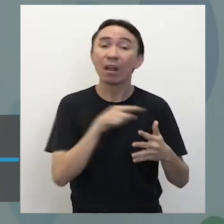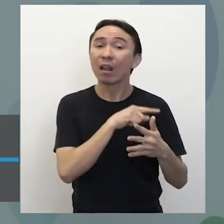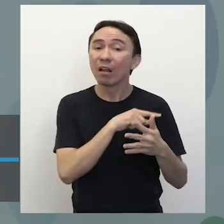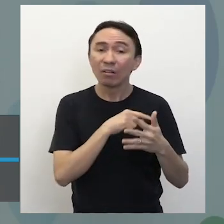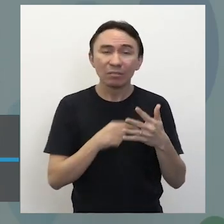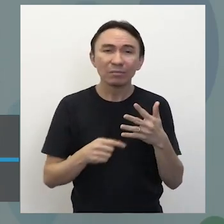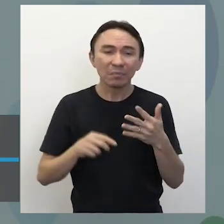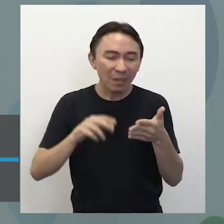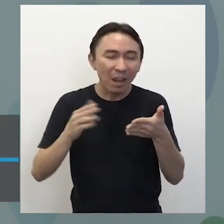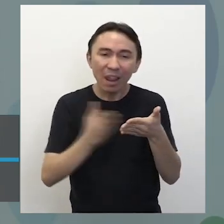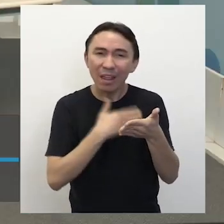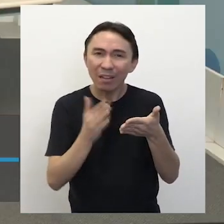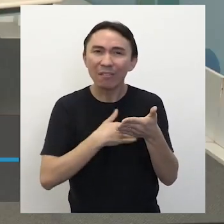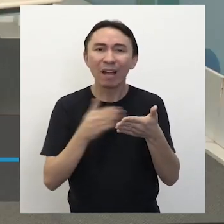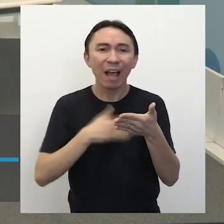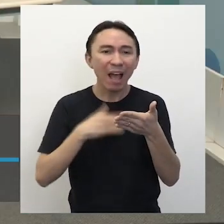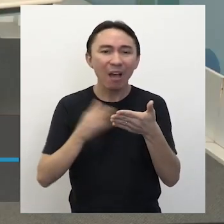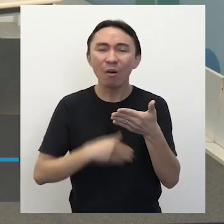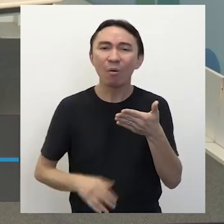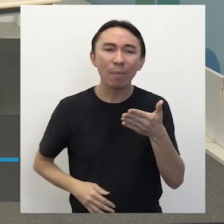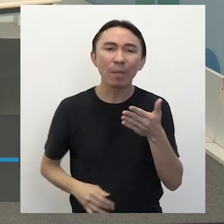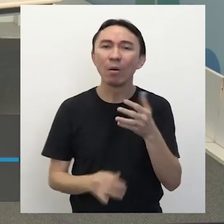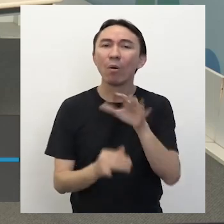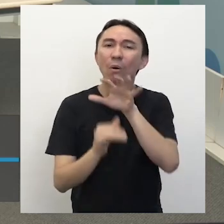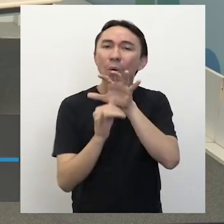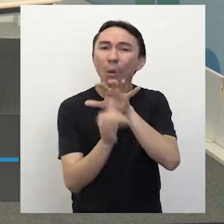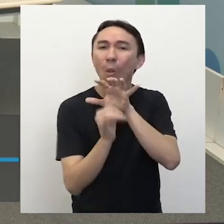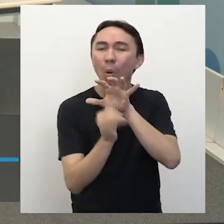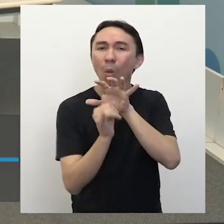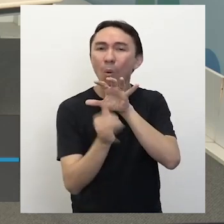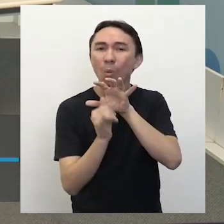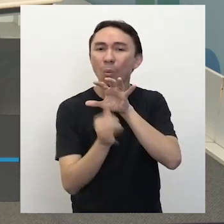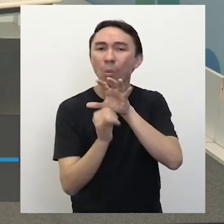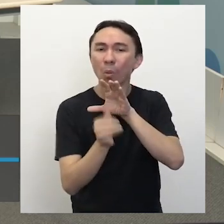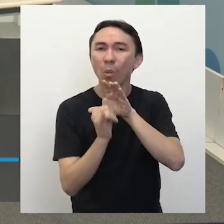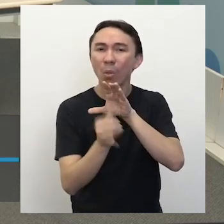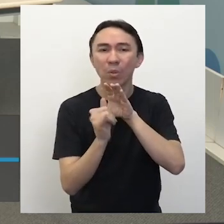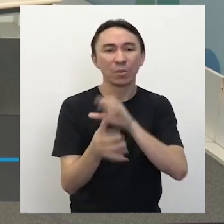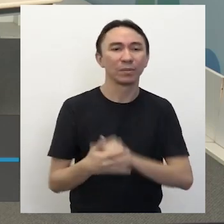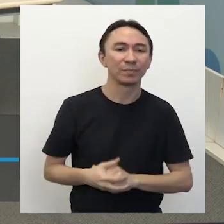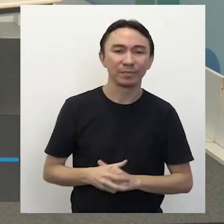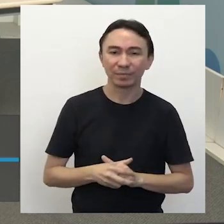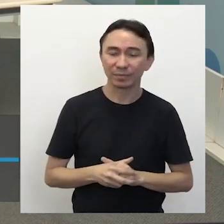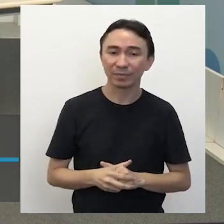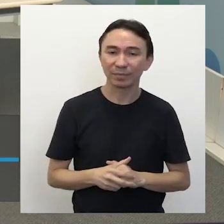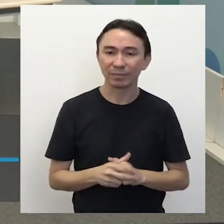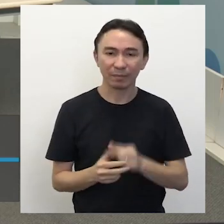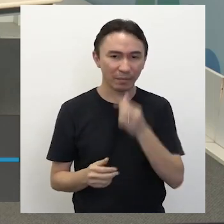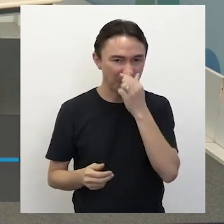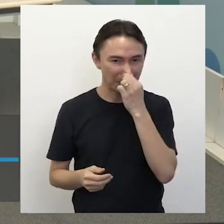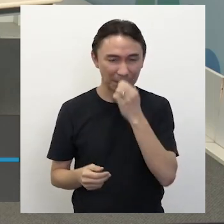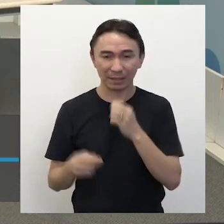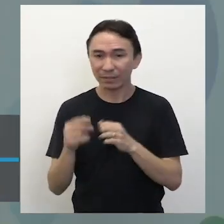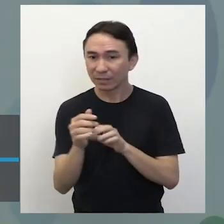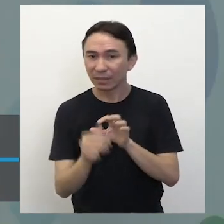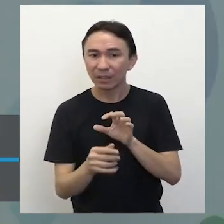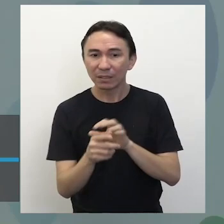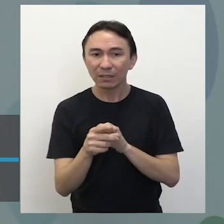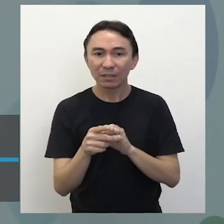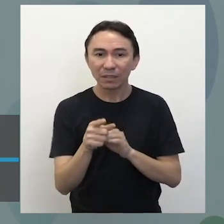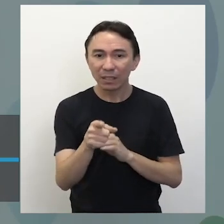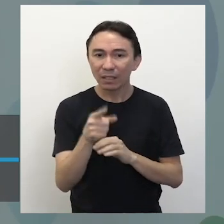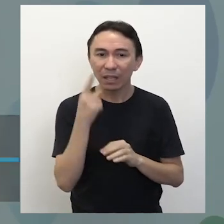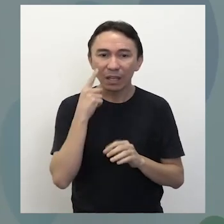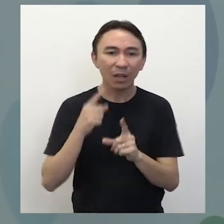um pouquinho maior. Faz a propaganda tá aí, aqui, mano. gente, Faz a leia, propaganda. olha só, Vamos tá fazer aqui. a propaganda. Eu tenho as duas versões. Você encontra assim na biblioteca, desse jeito,